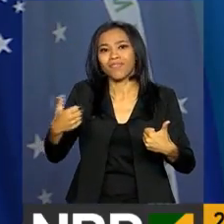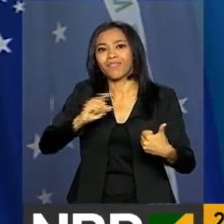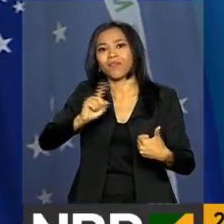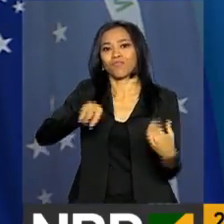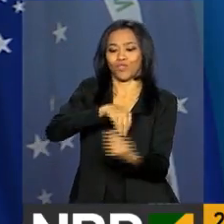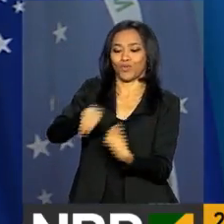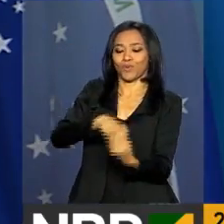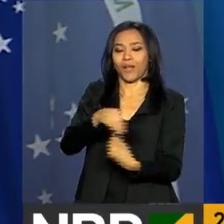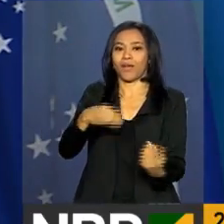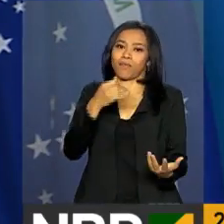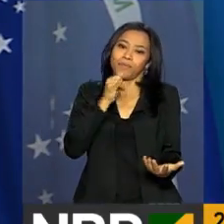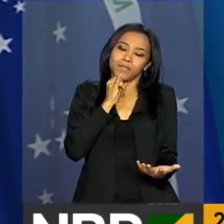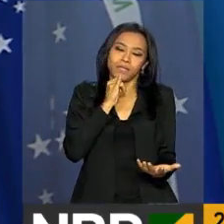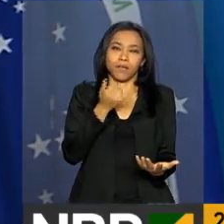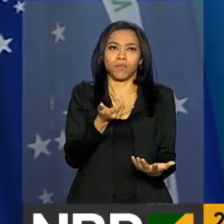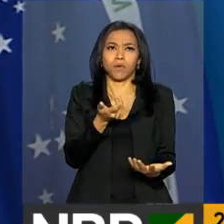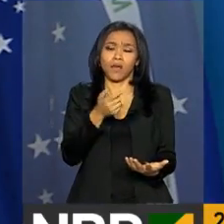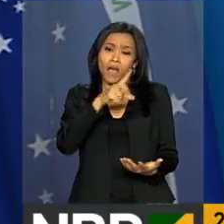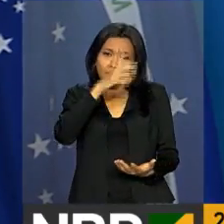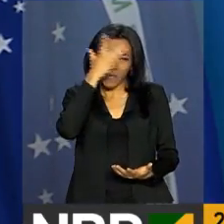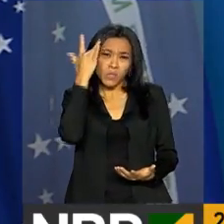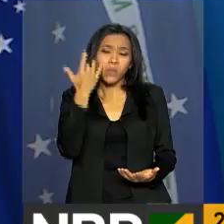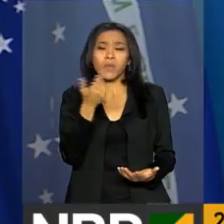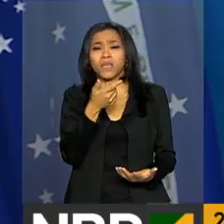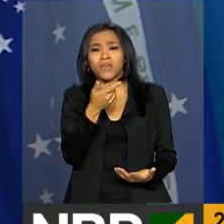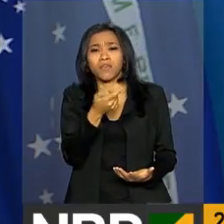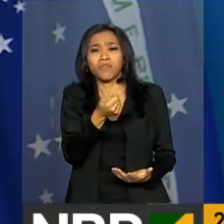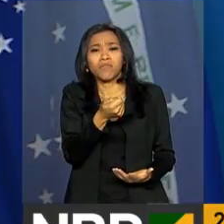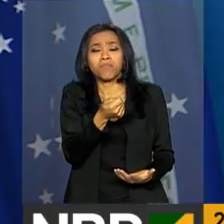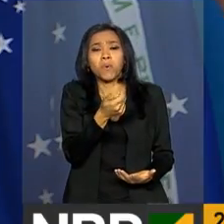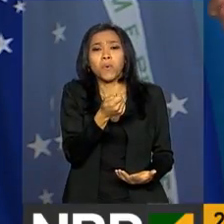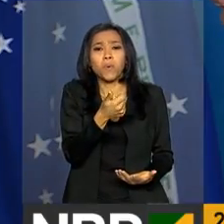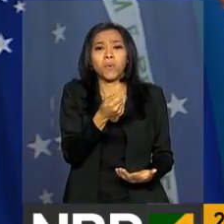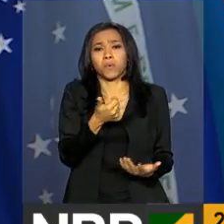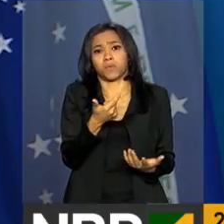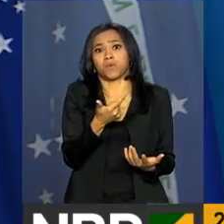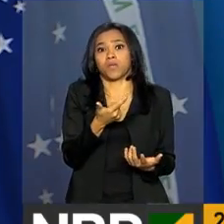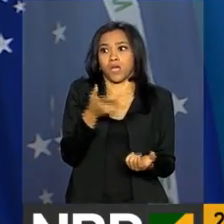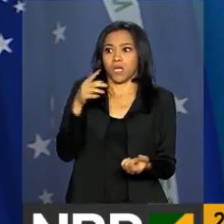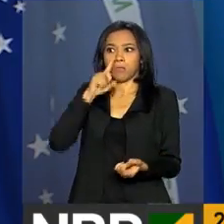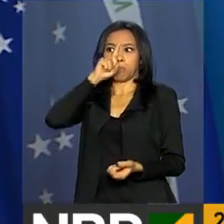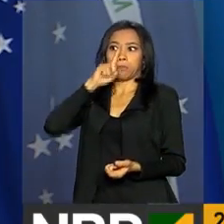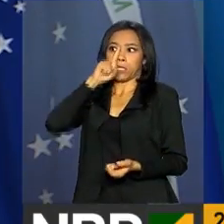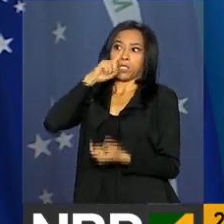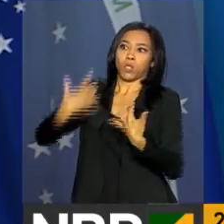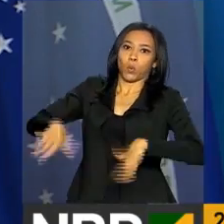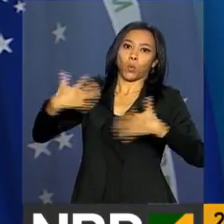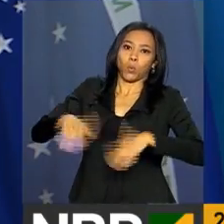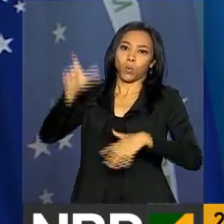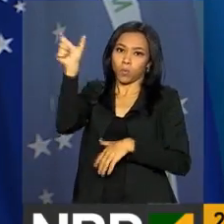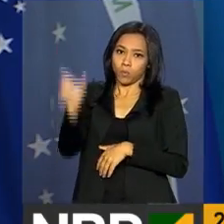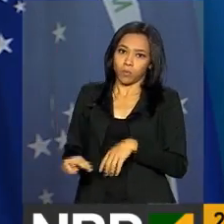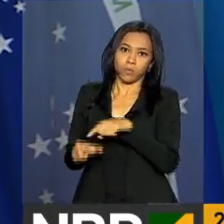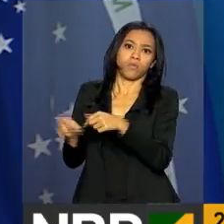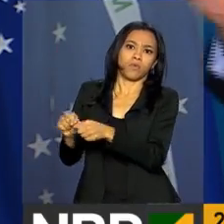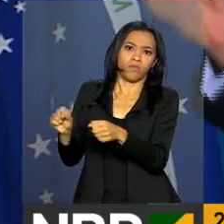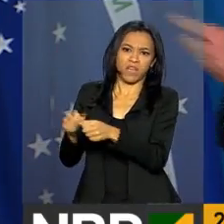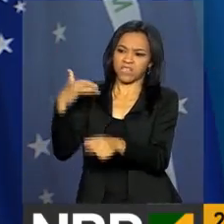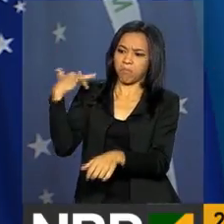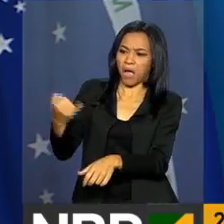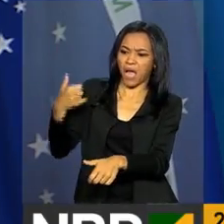aquele de menor digamos assim potencial ofensivo com aqueles criminosos de maior de